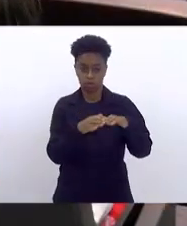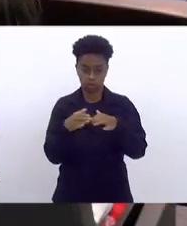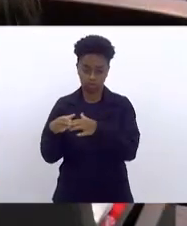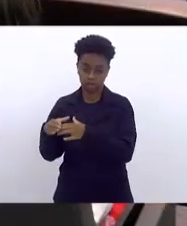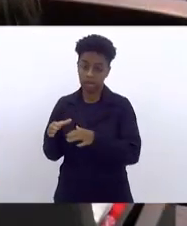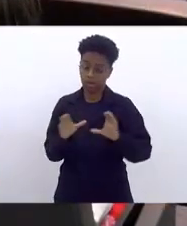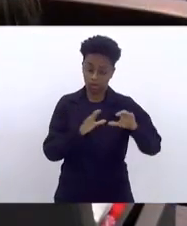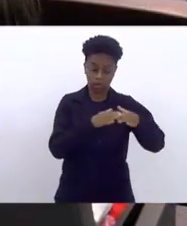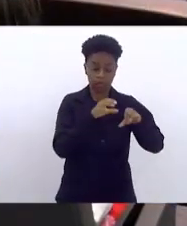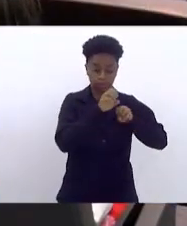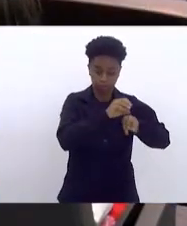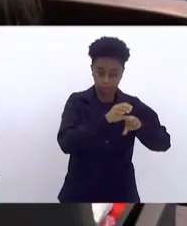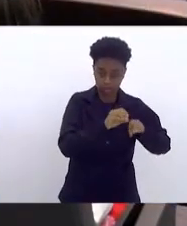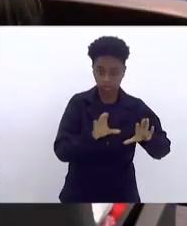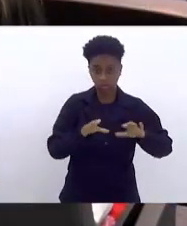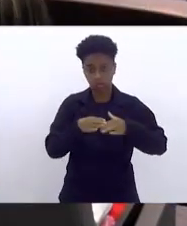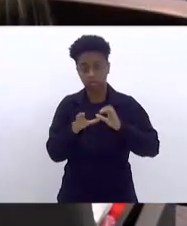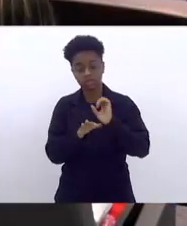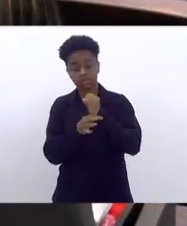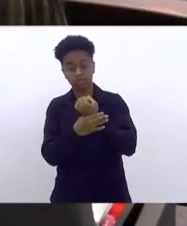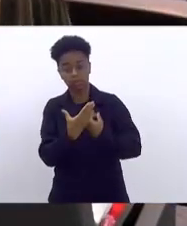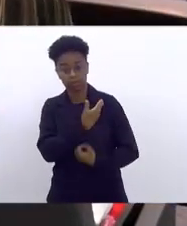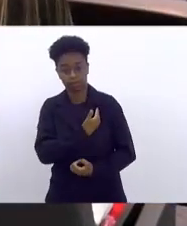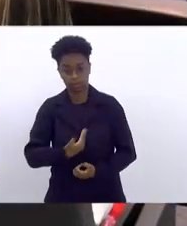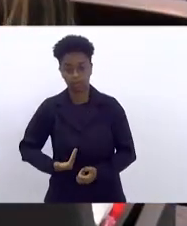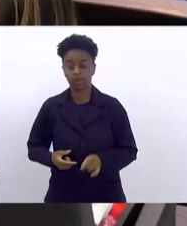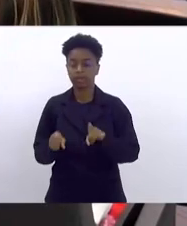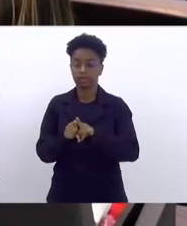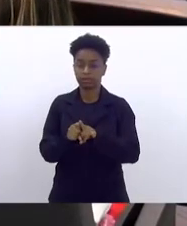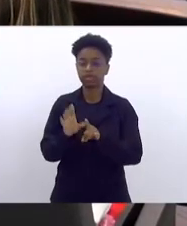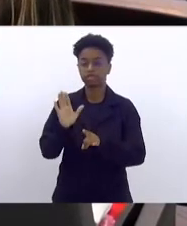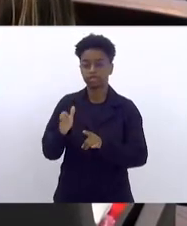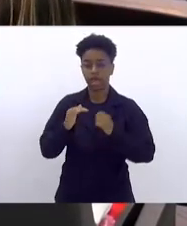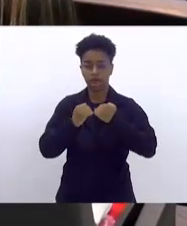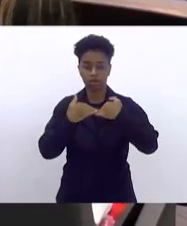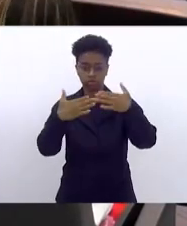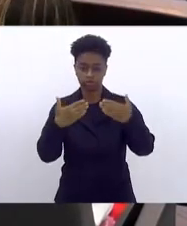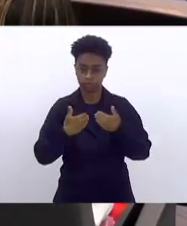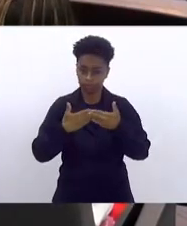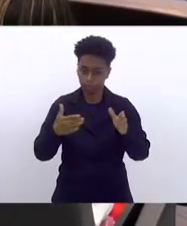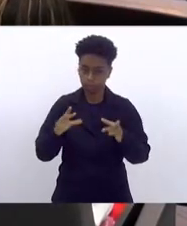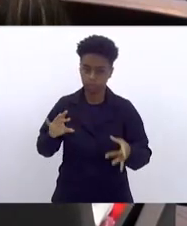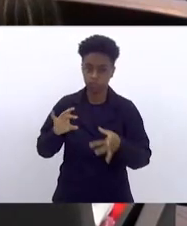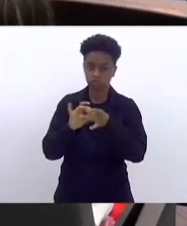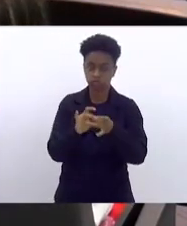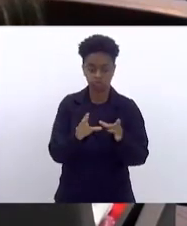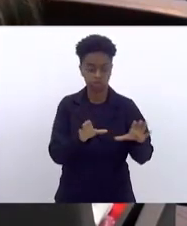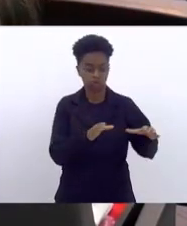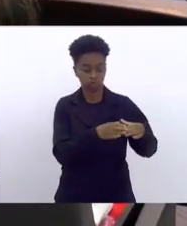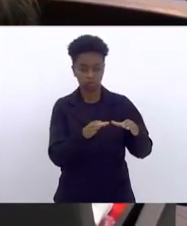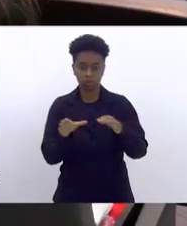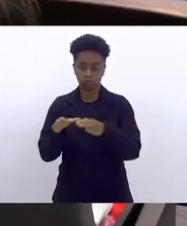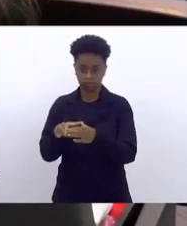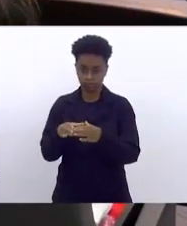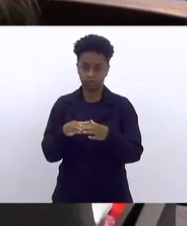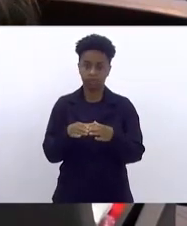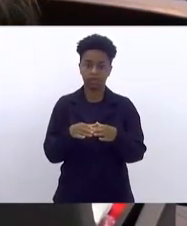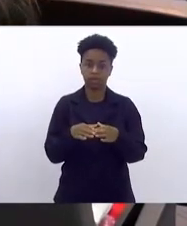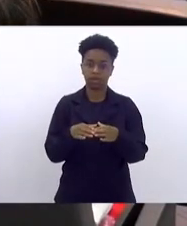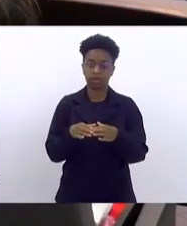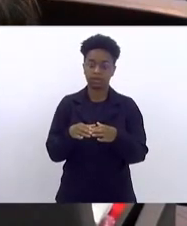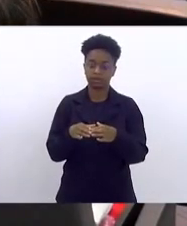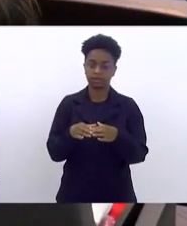educação a comissão de segurança pública já houve audiência pública em conjunto de ambas as comissões de segurança pública de audiência